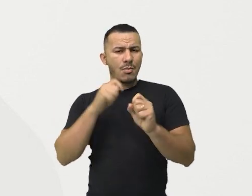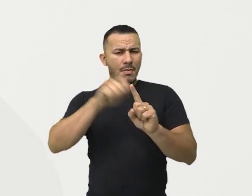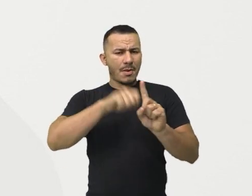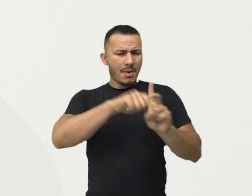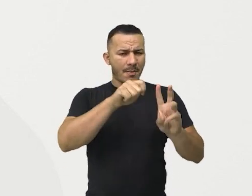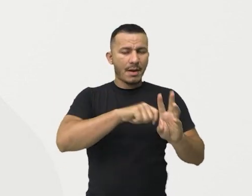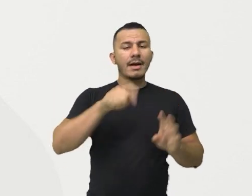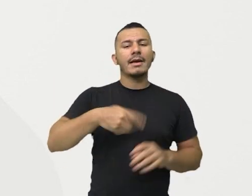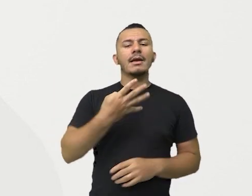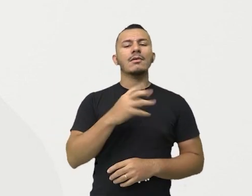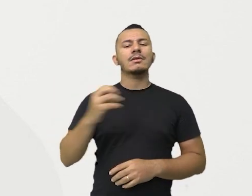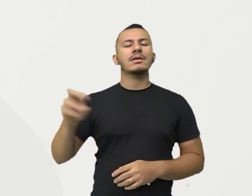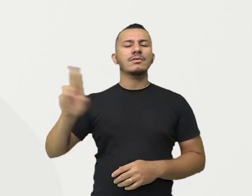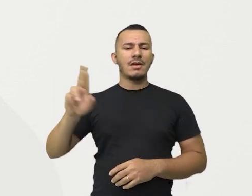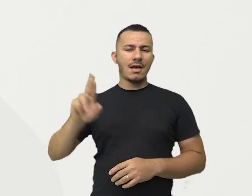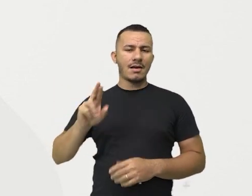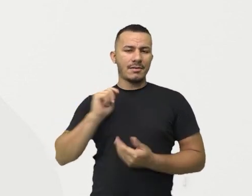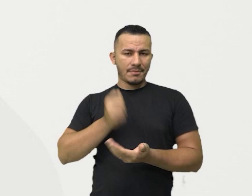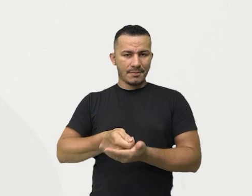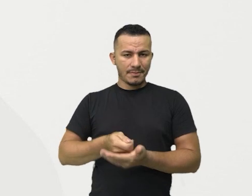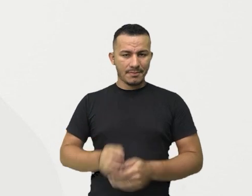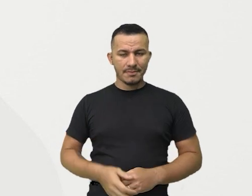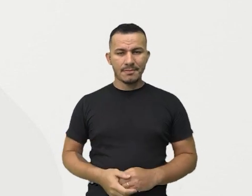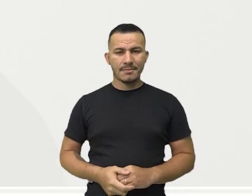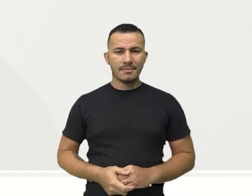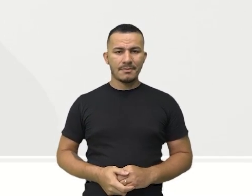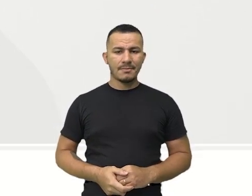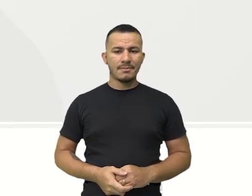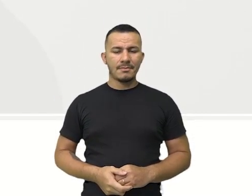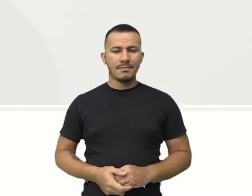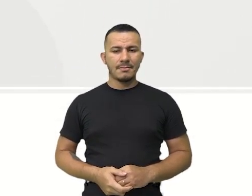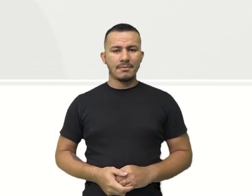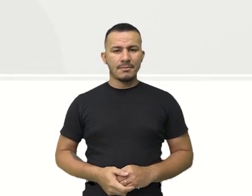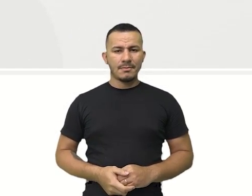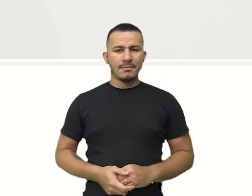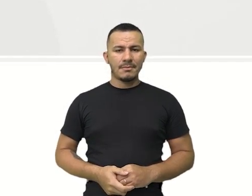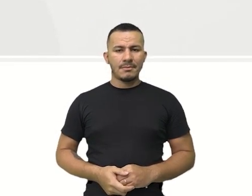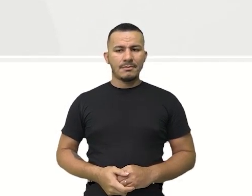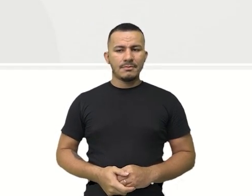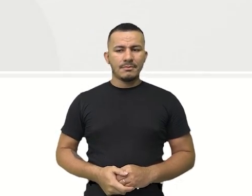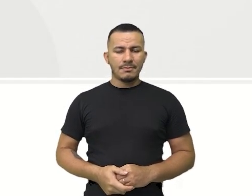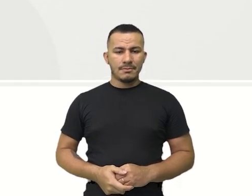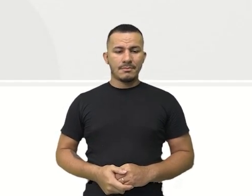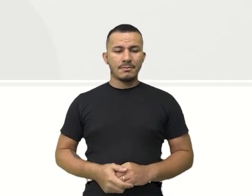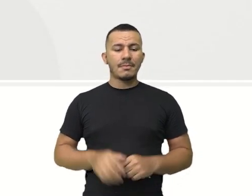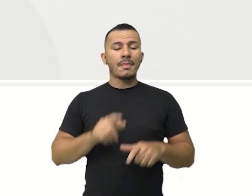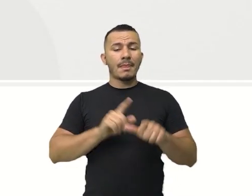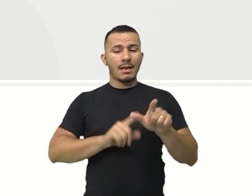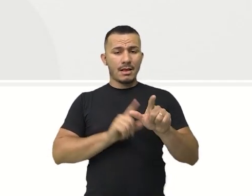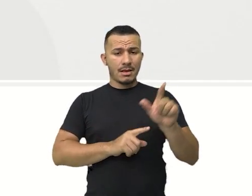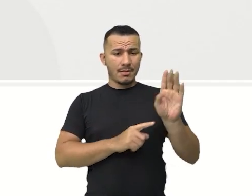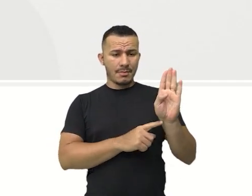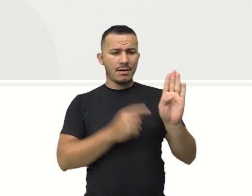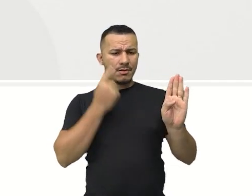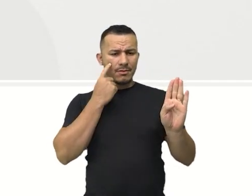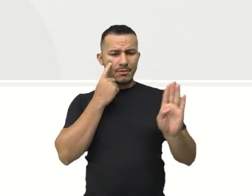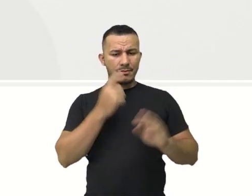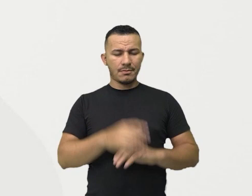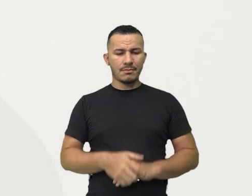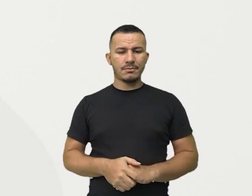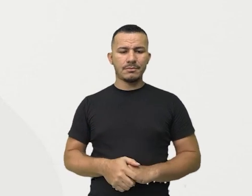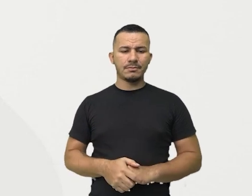foi R$400. Beleza? Agora, bora interpretar as coisas. Ó. Na letra B, olha o que diz a letra B.